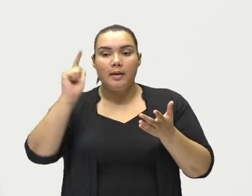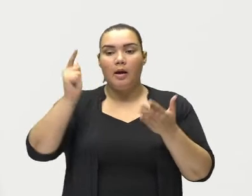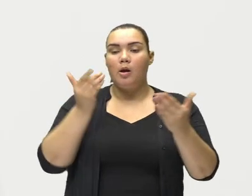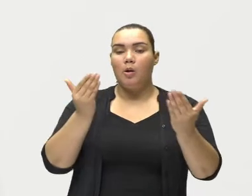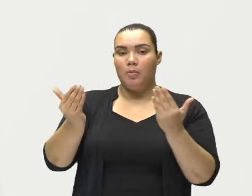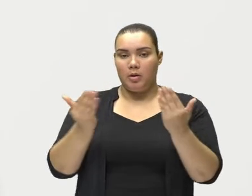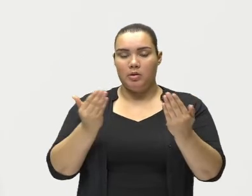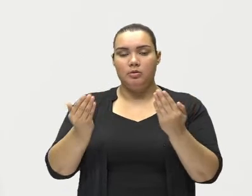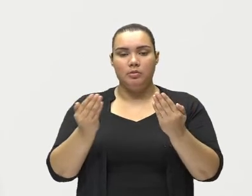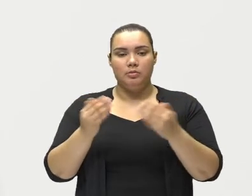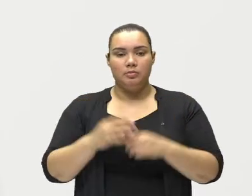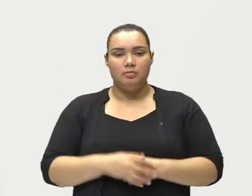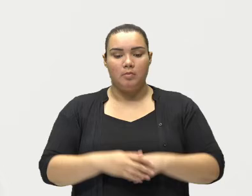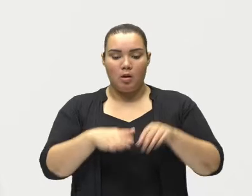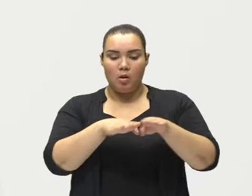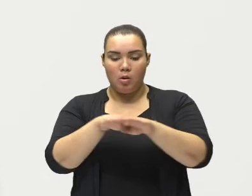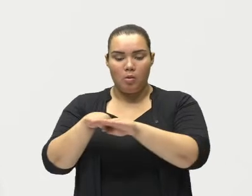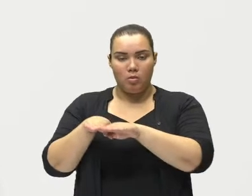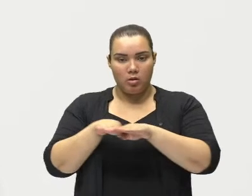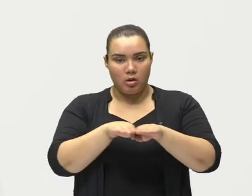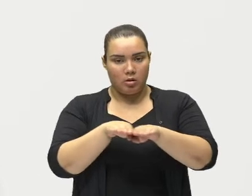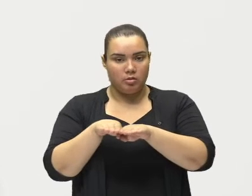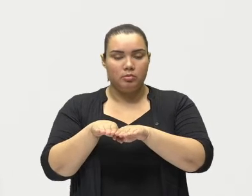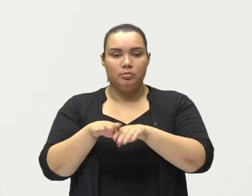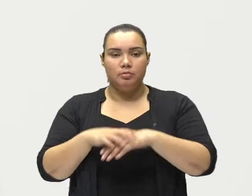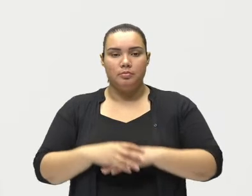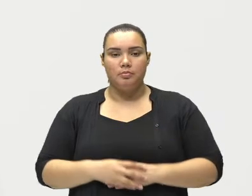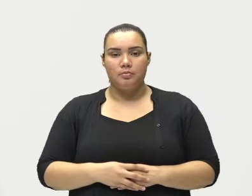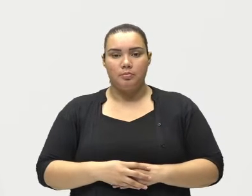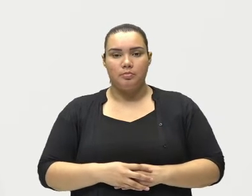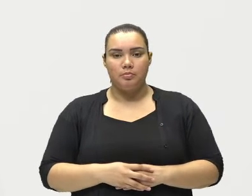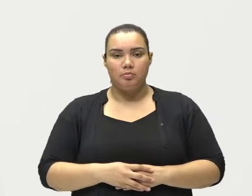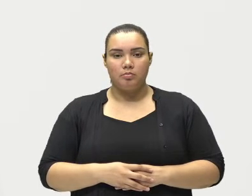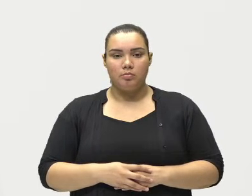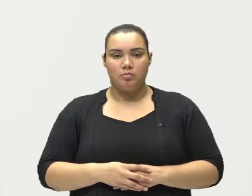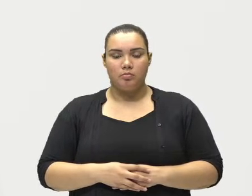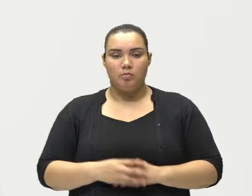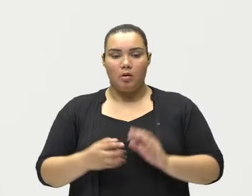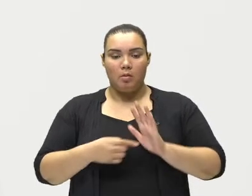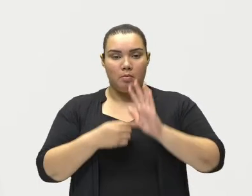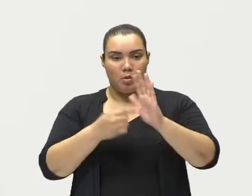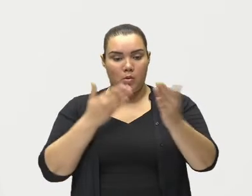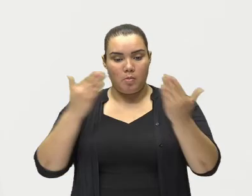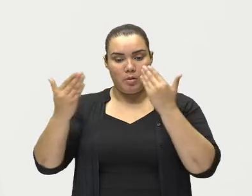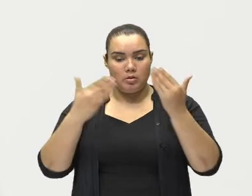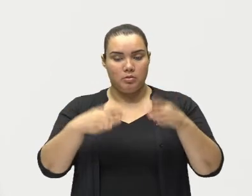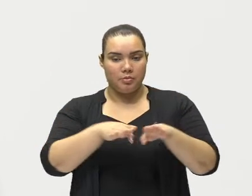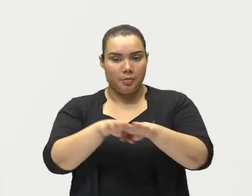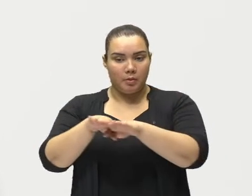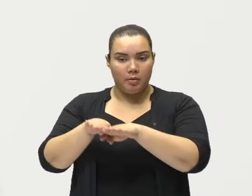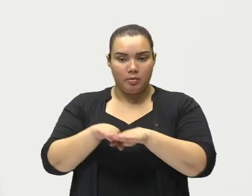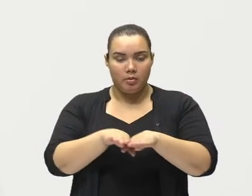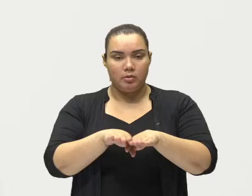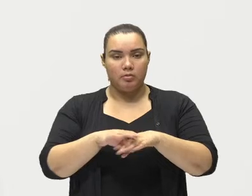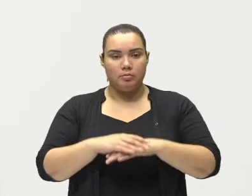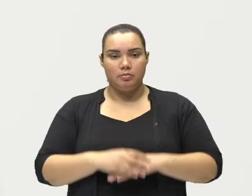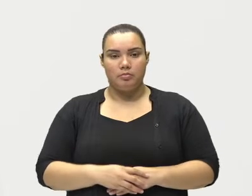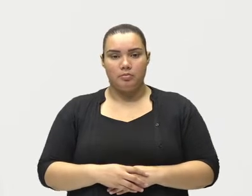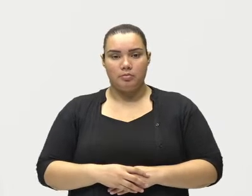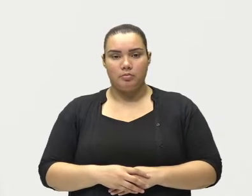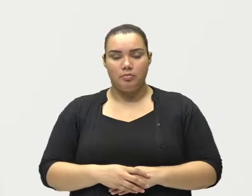ali igualdade, exprimir igualdade, comparação de igualdade. Pode